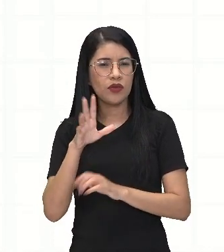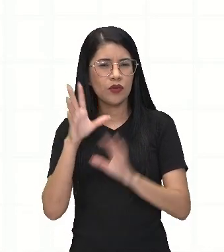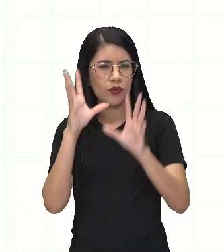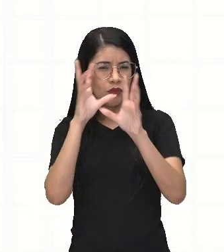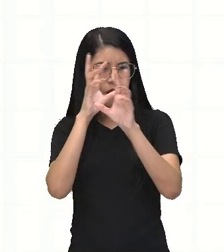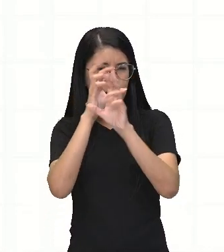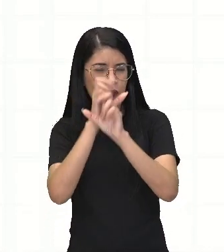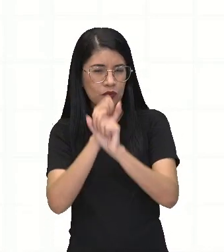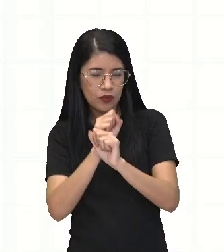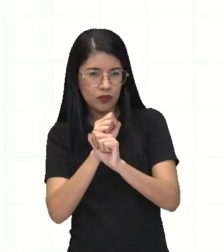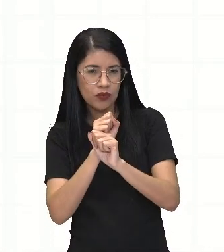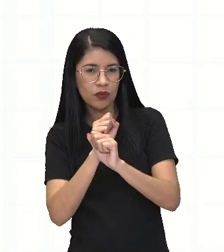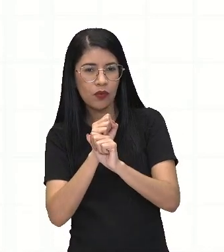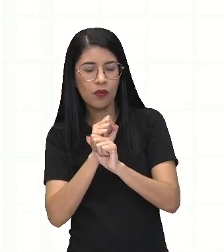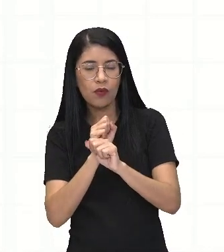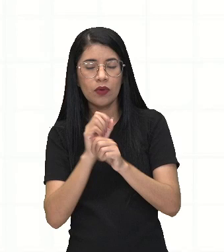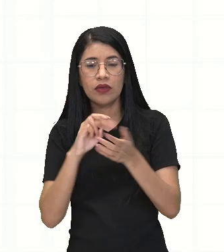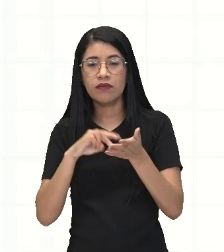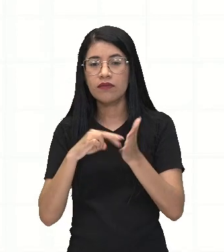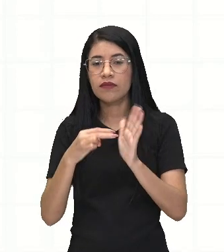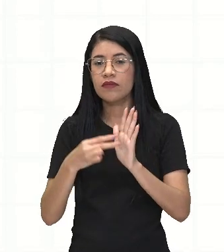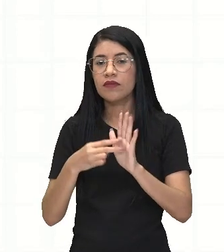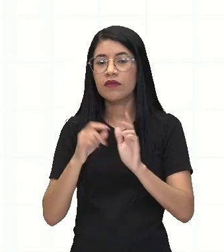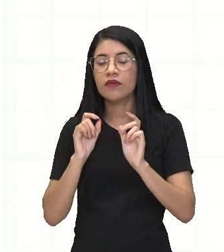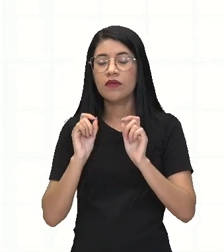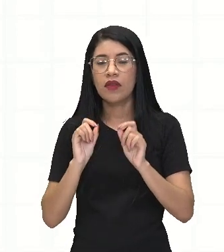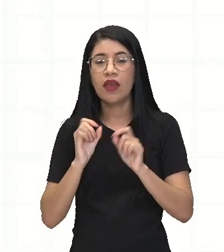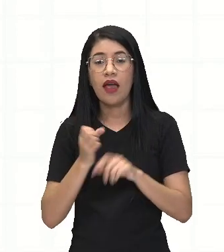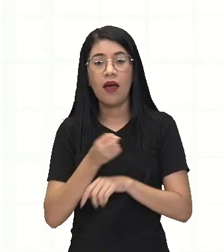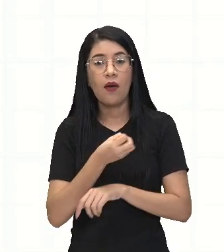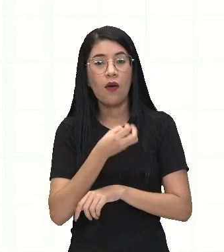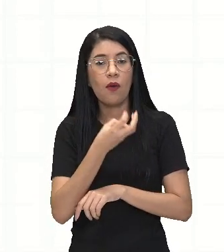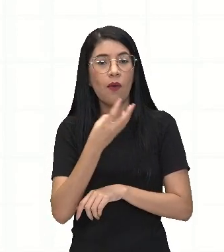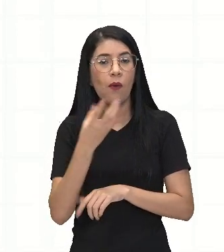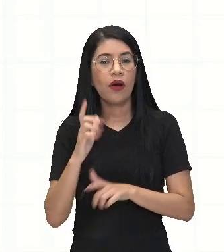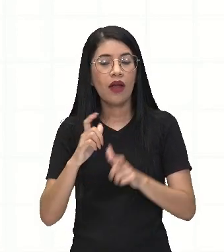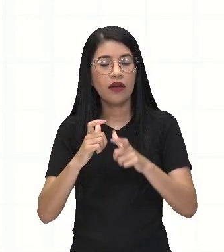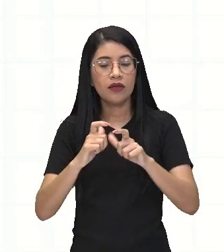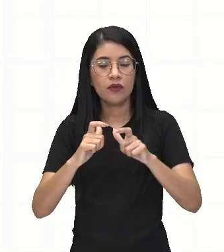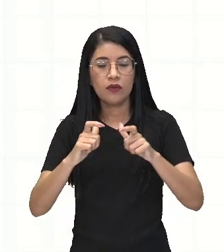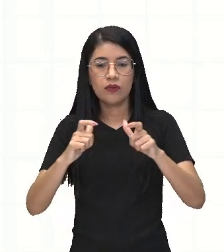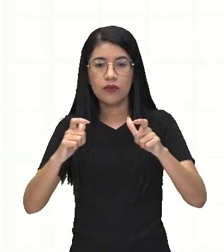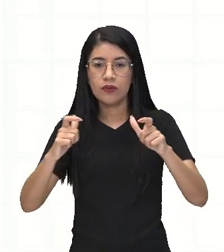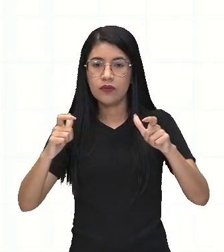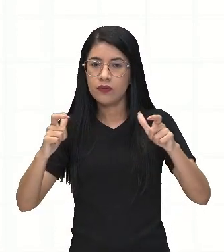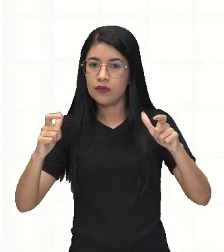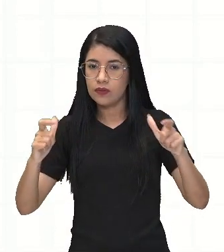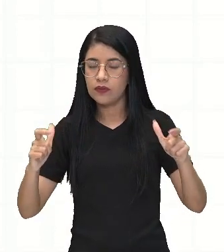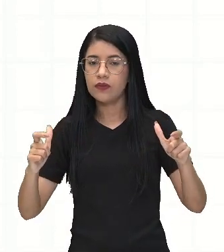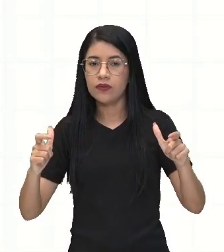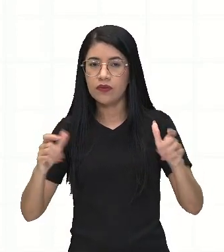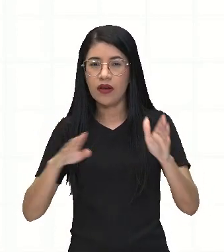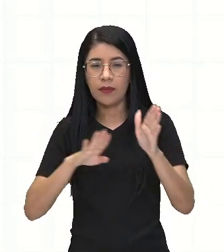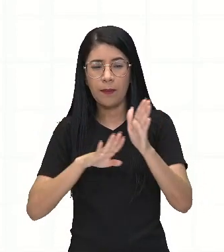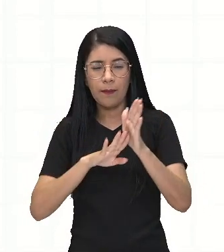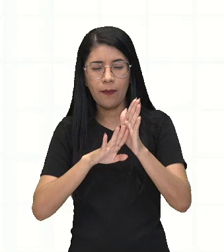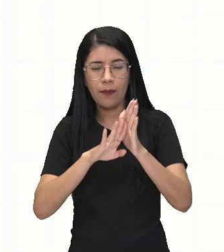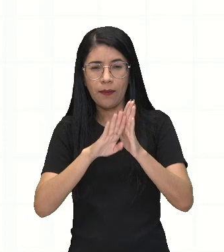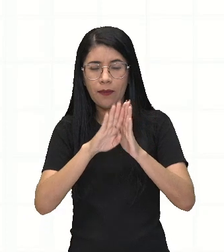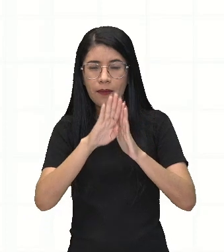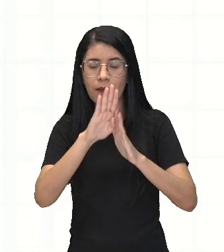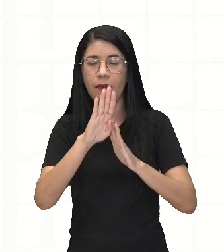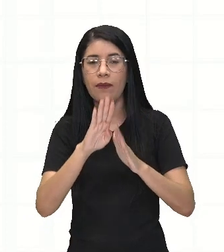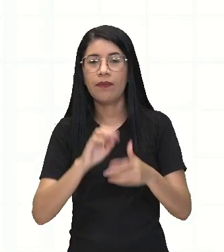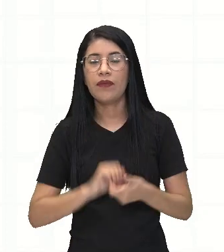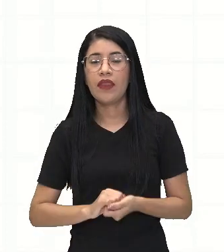azulado até mais escuros, o número de casos aumentou e muito. As regiões de azul,